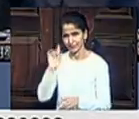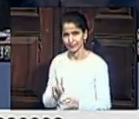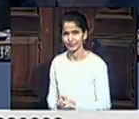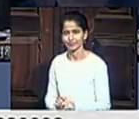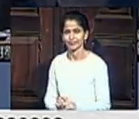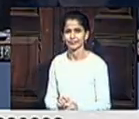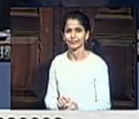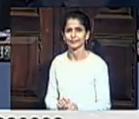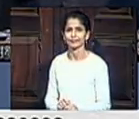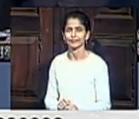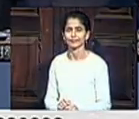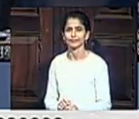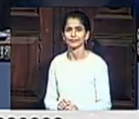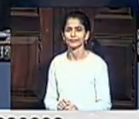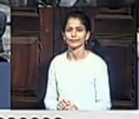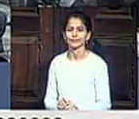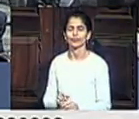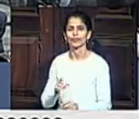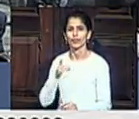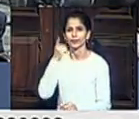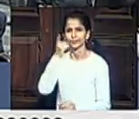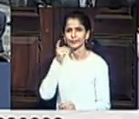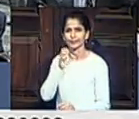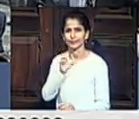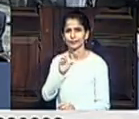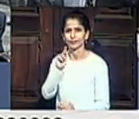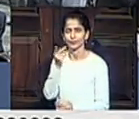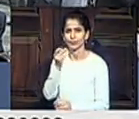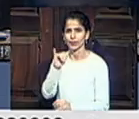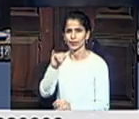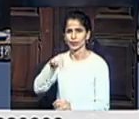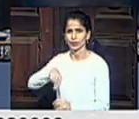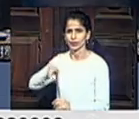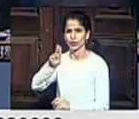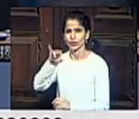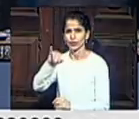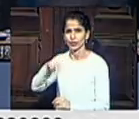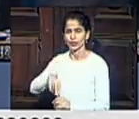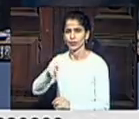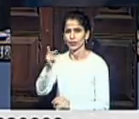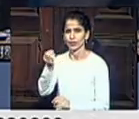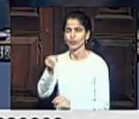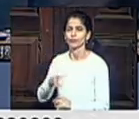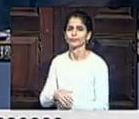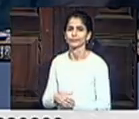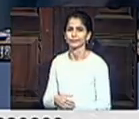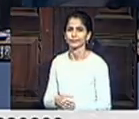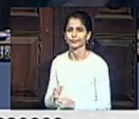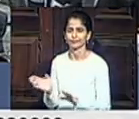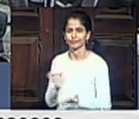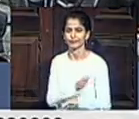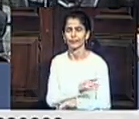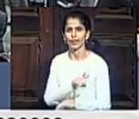Paulo. Deputado Chiquinho da Mangueira. Deputado André Lazzaroni.